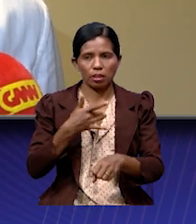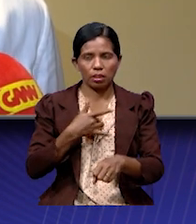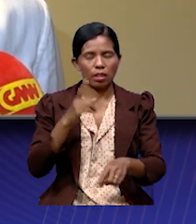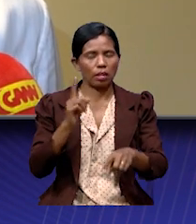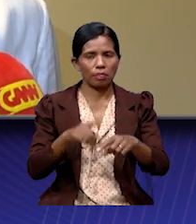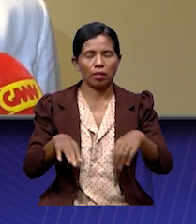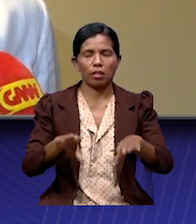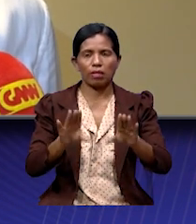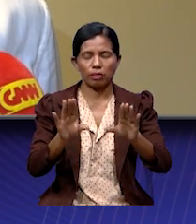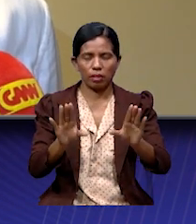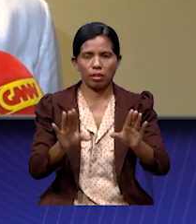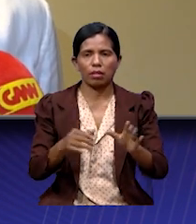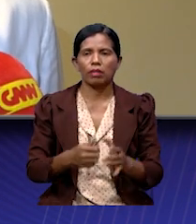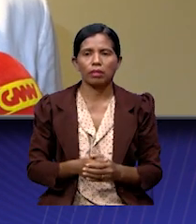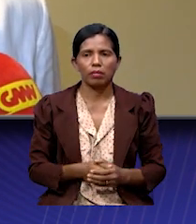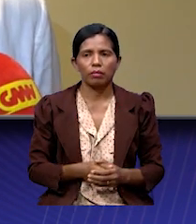fan